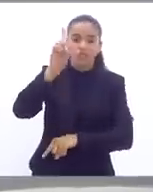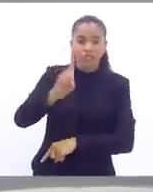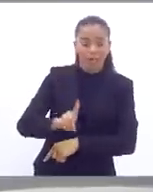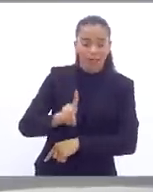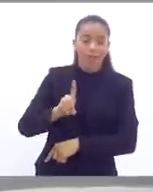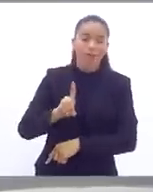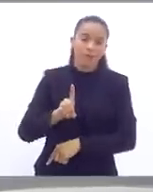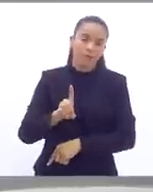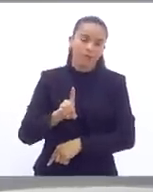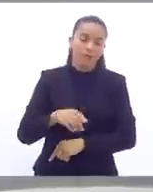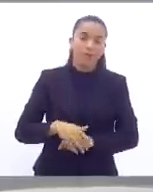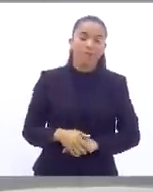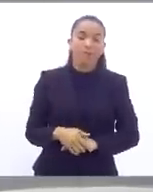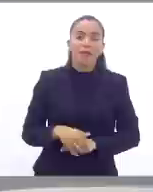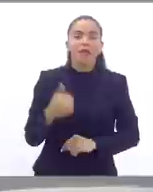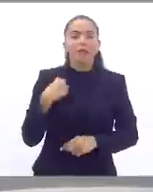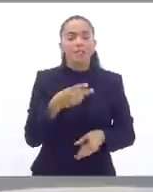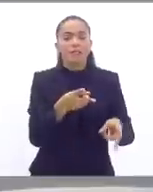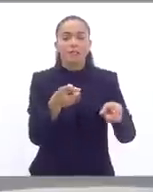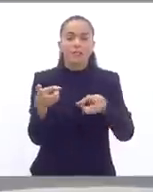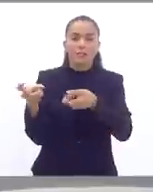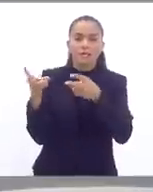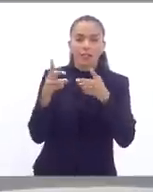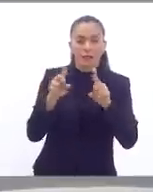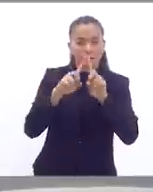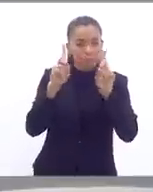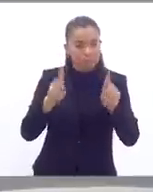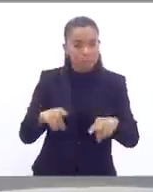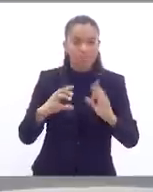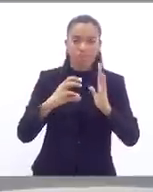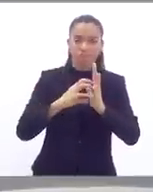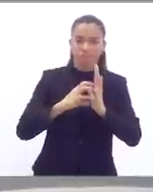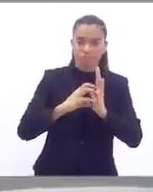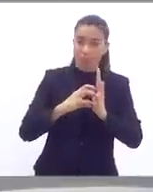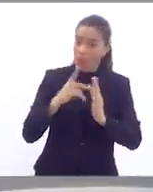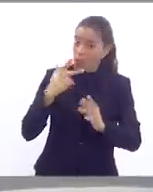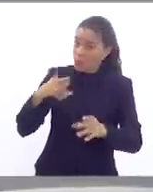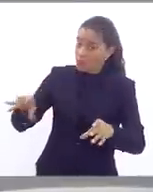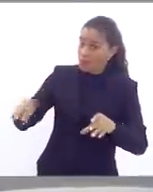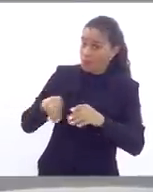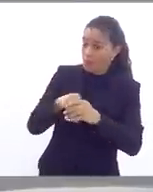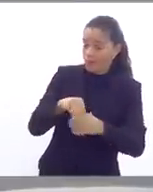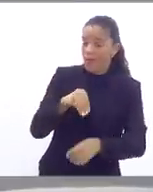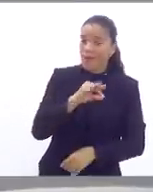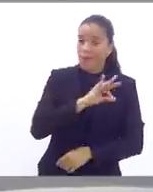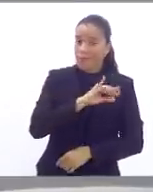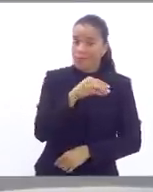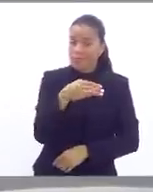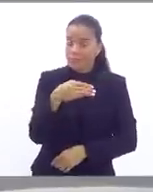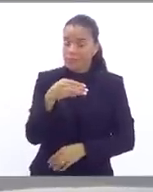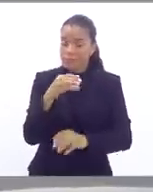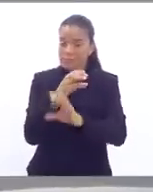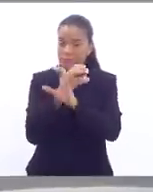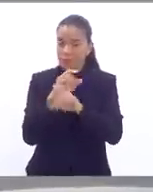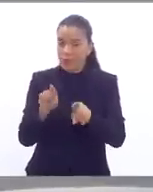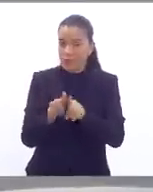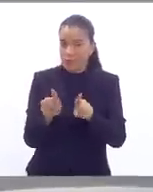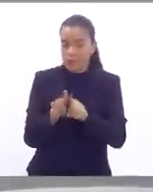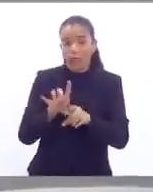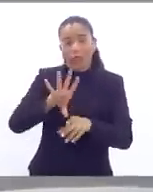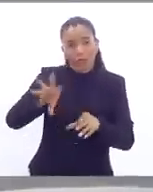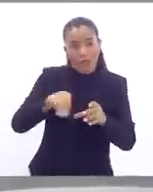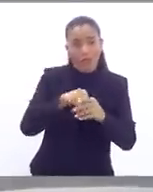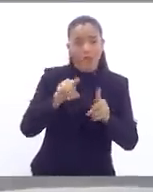acaba percebendo o seguinte que são os servidores né E aí eu vou incluir a polícia civil nessa nessa questão são